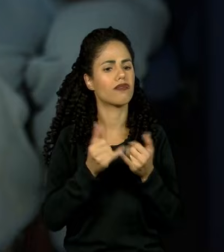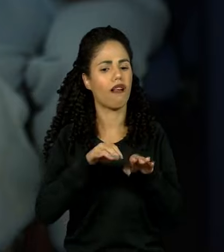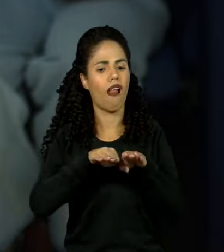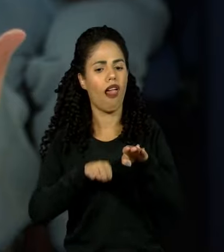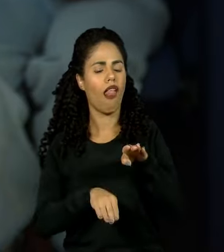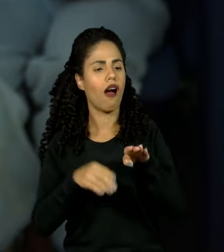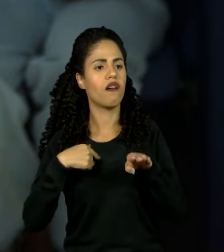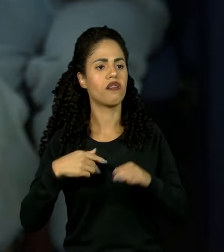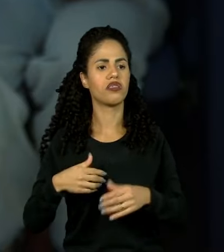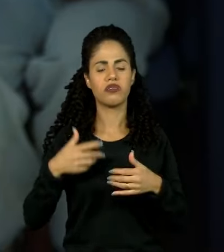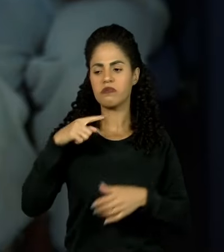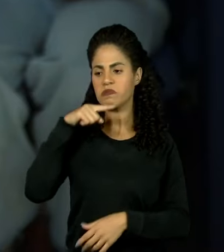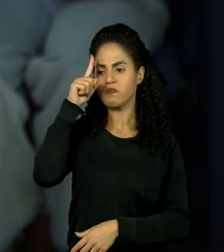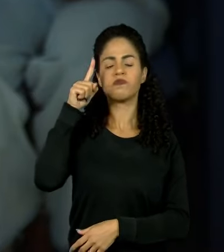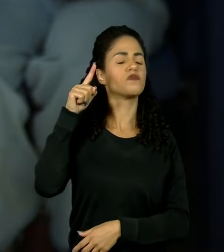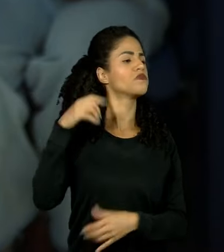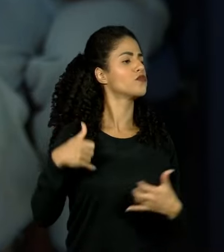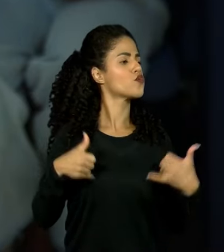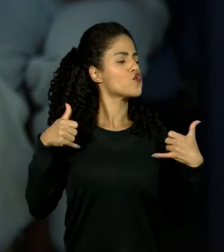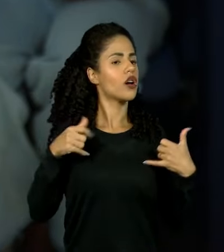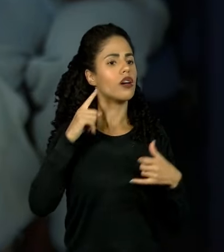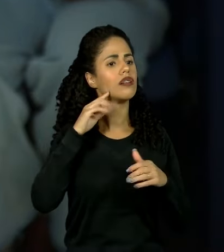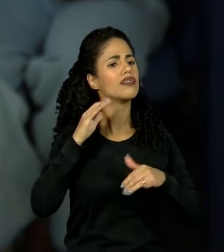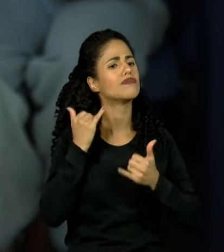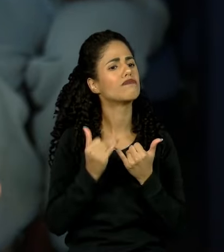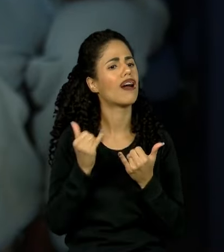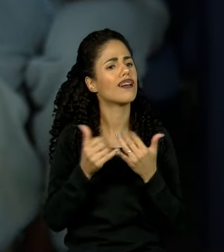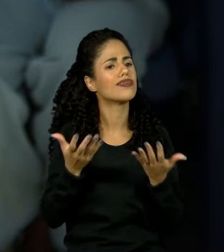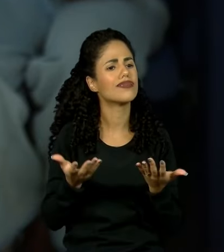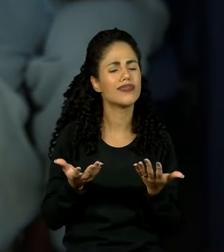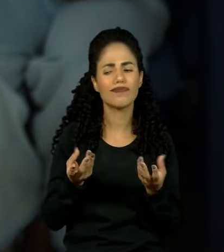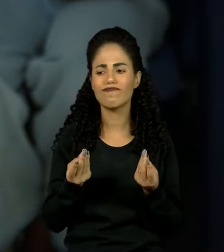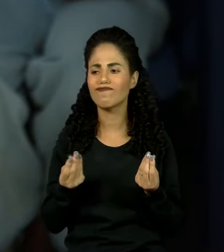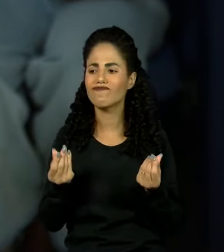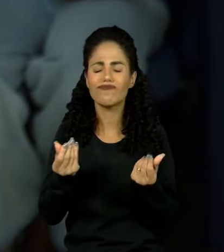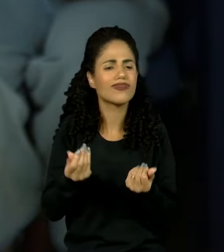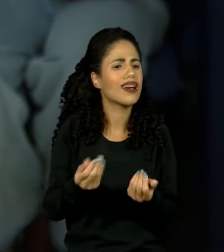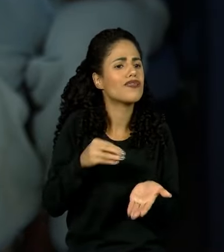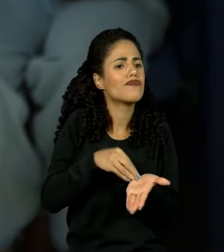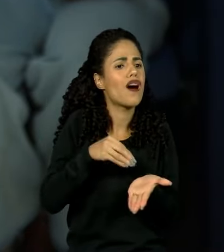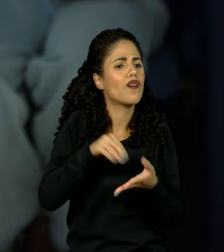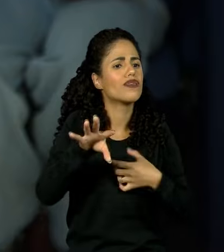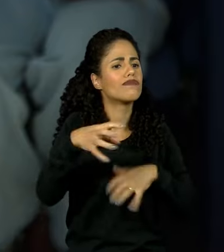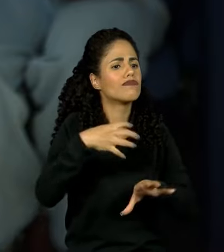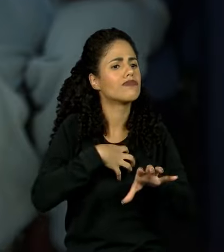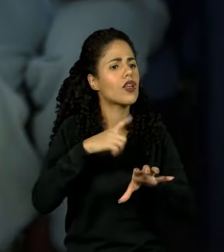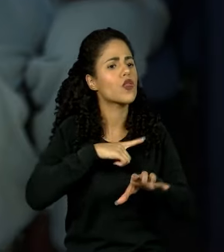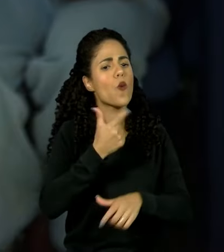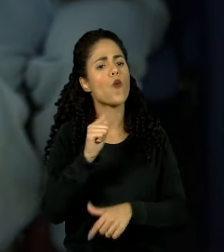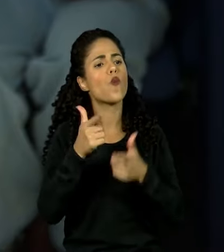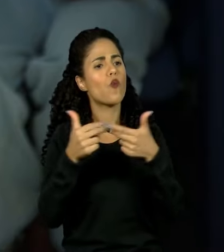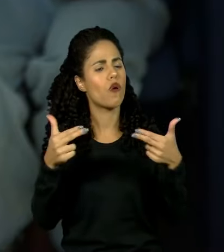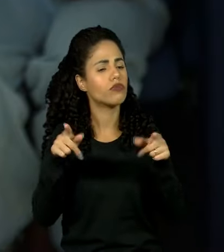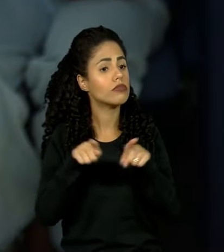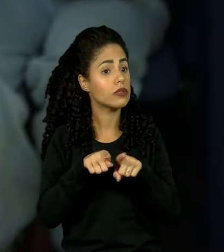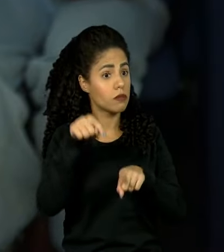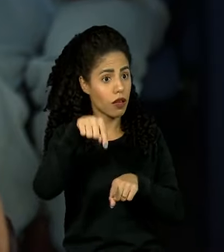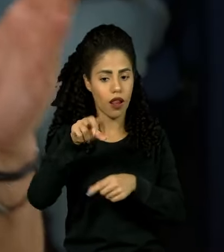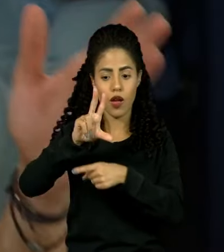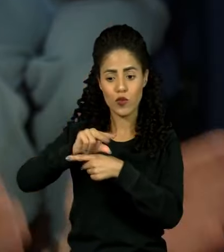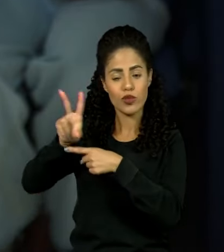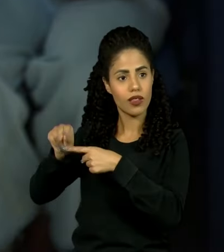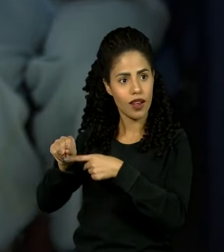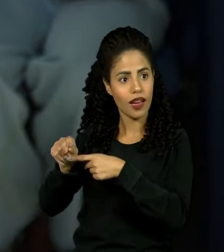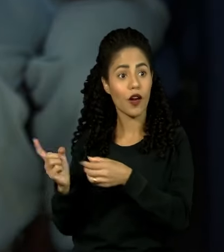sentir superior a outra pessoa por qualquer razão demonstra um desconhecimento de humanidade e tem uma outra coisa agora indo do do do Senac